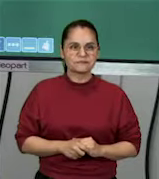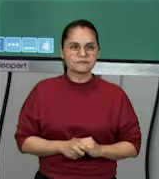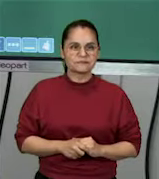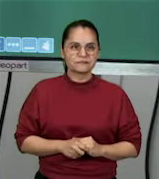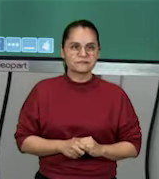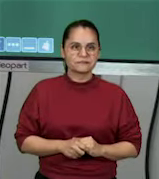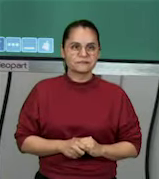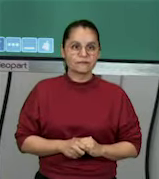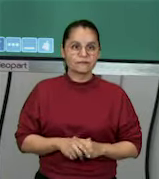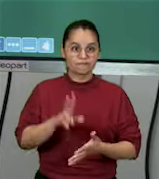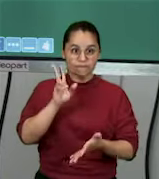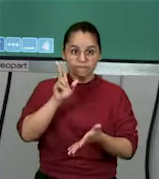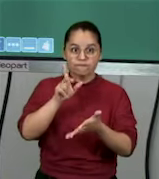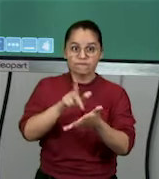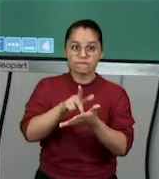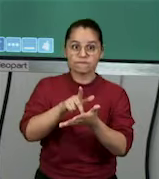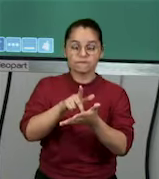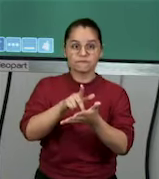de fato